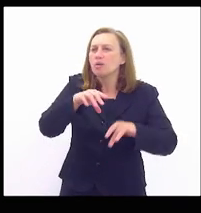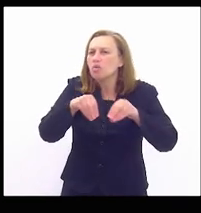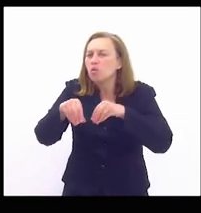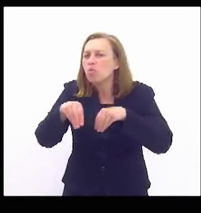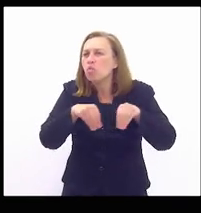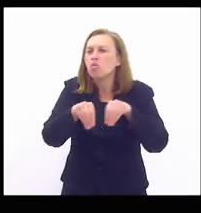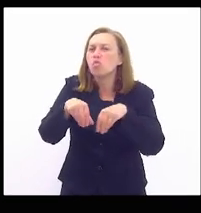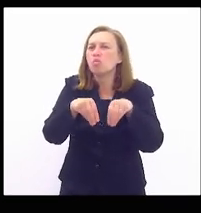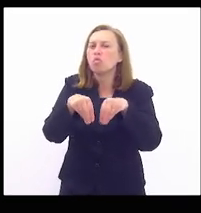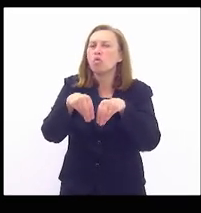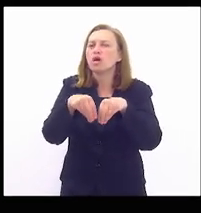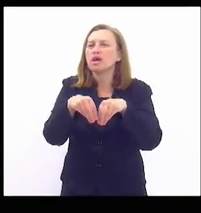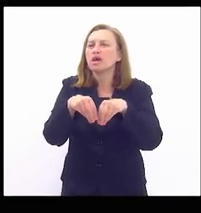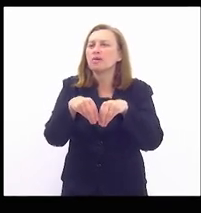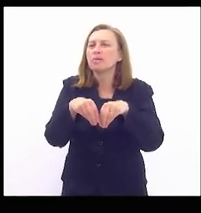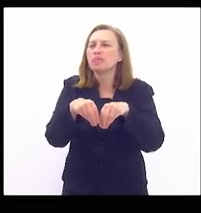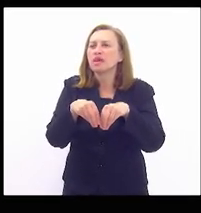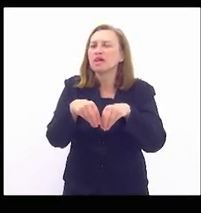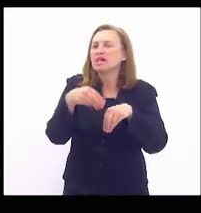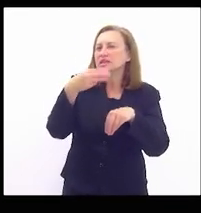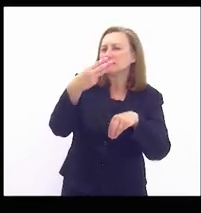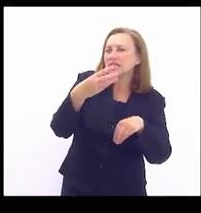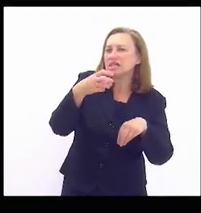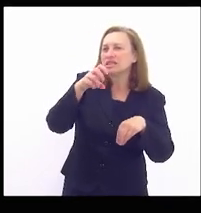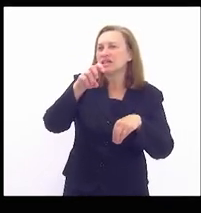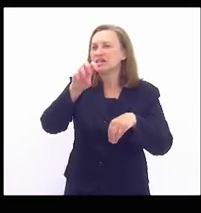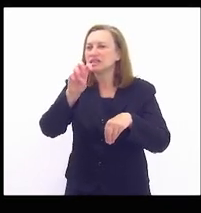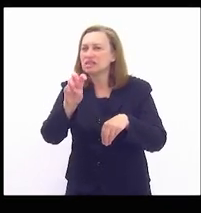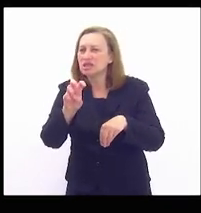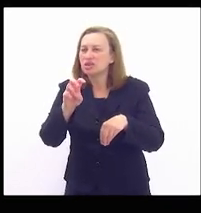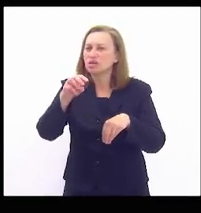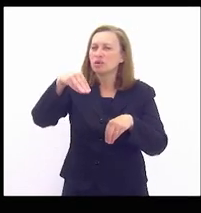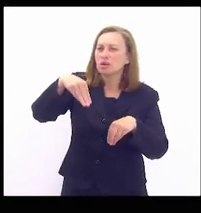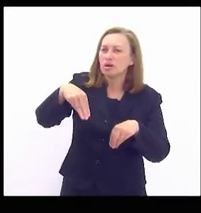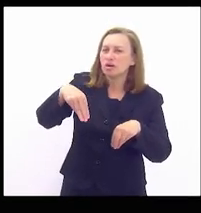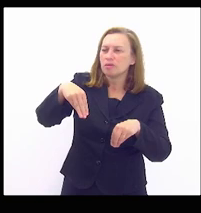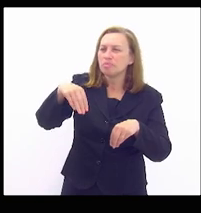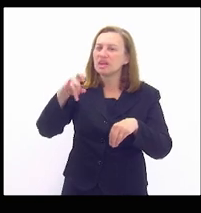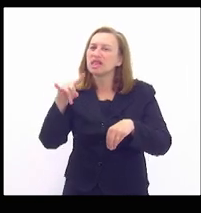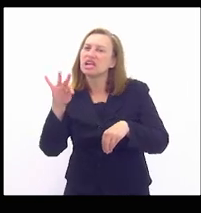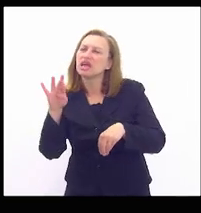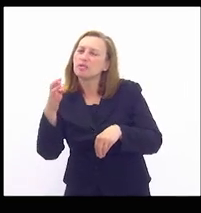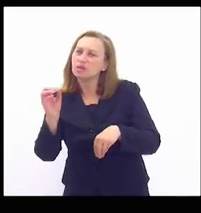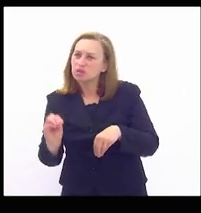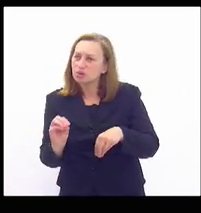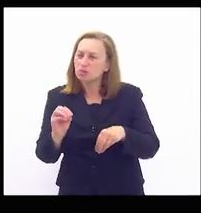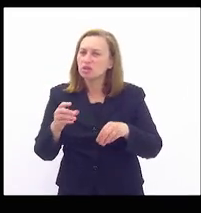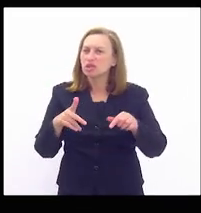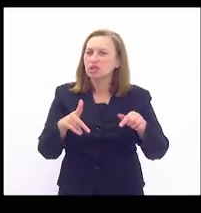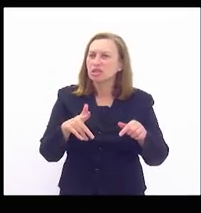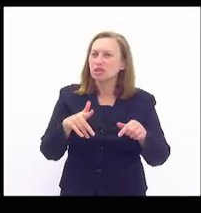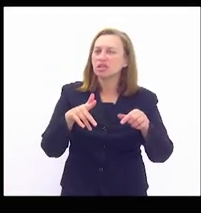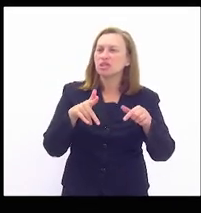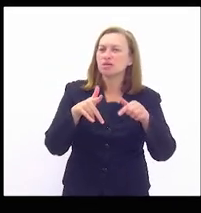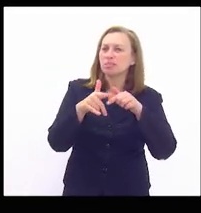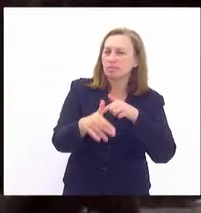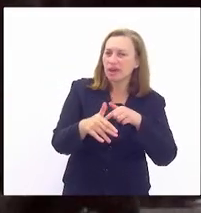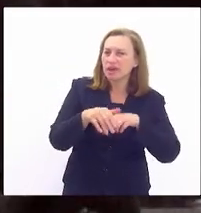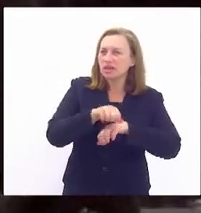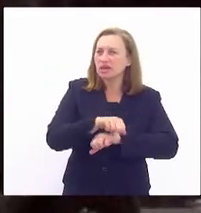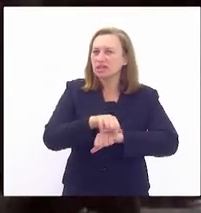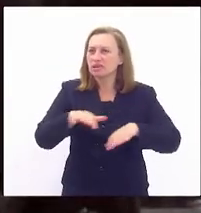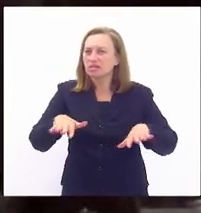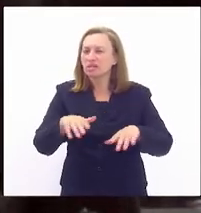de 3 a 5 milímetros que impede a ação eólica de ressuspensão do material, como